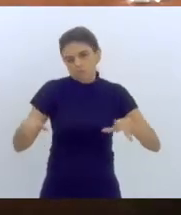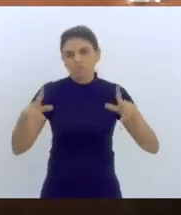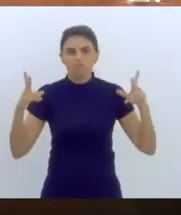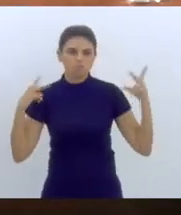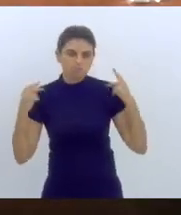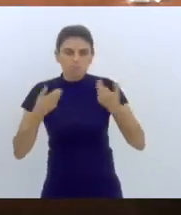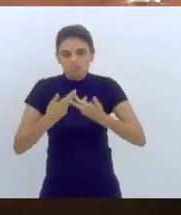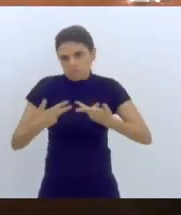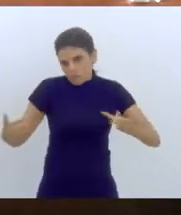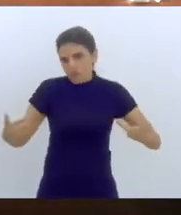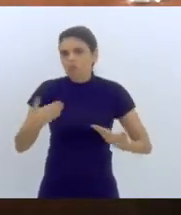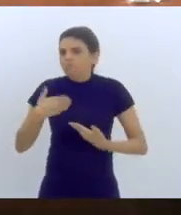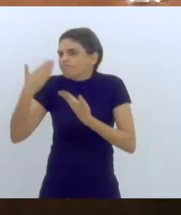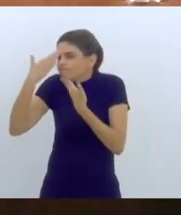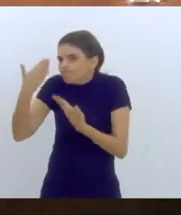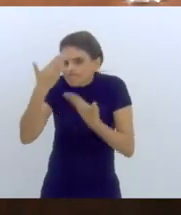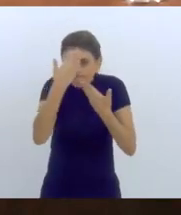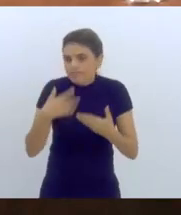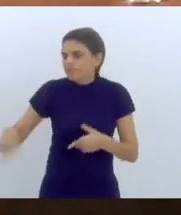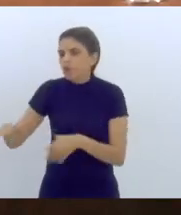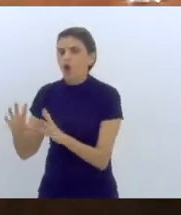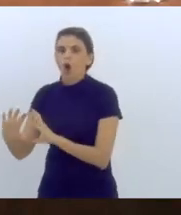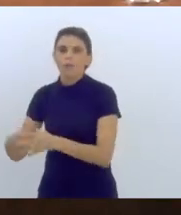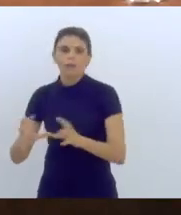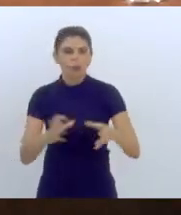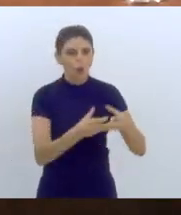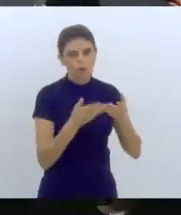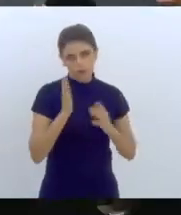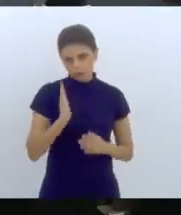aí a manifestação das comissões temáticas.